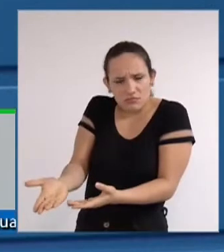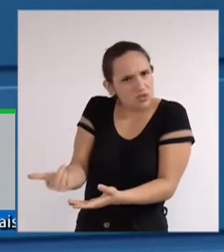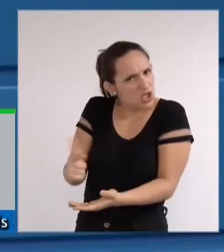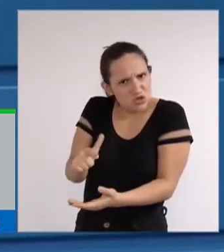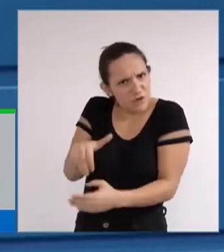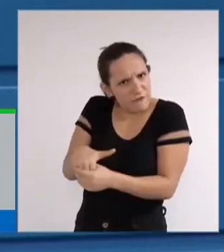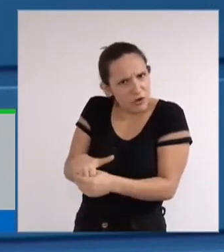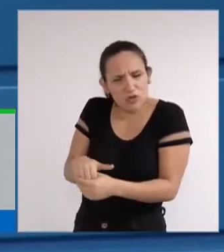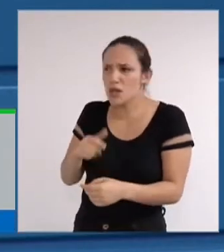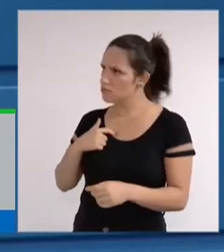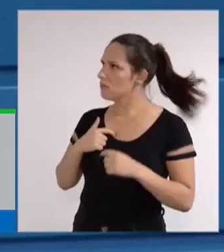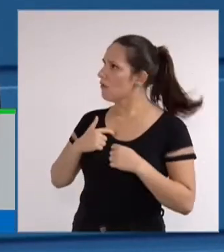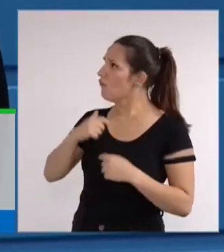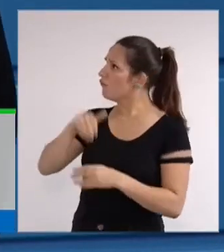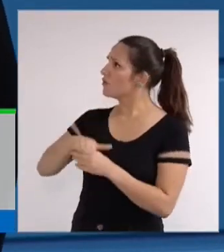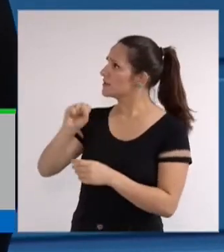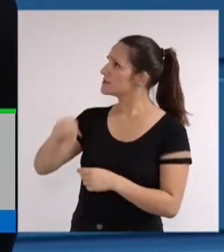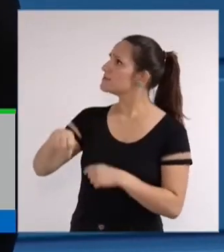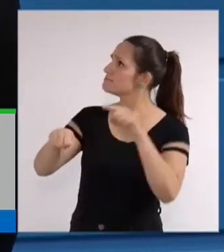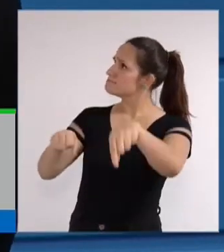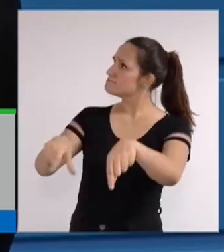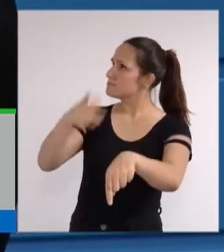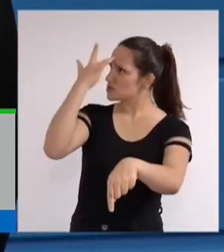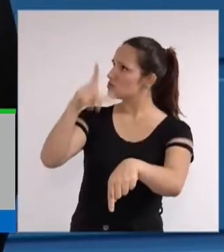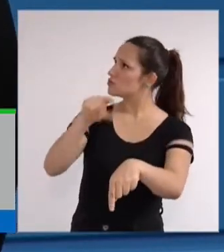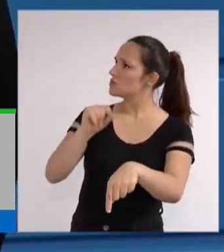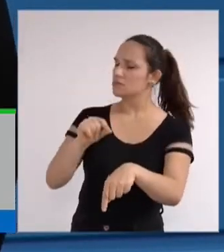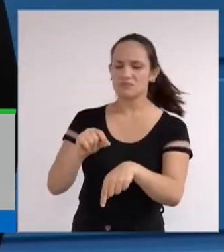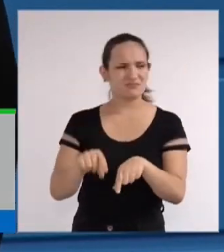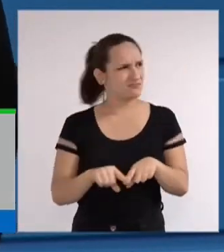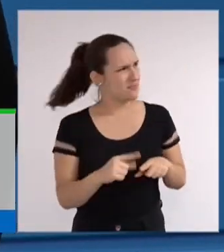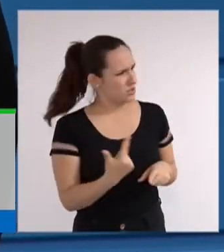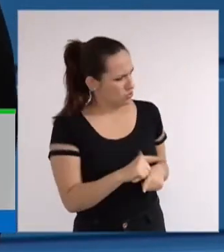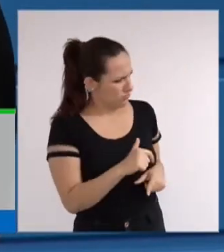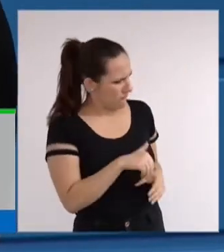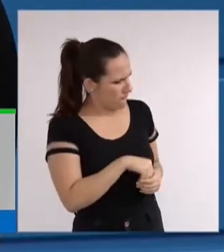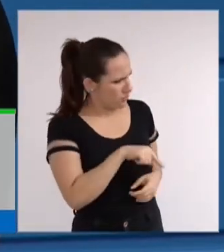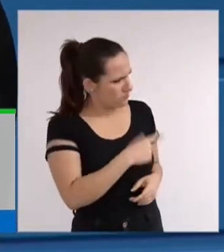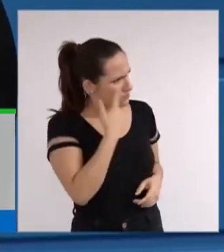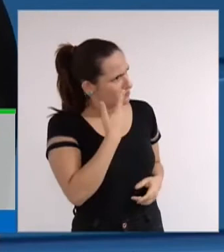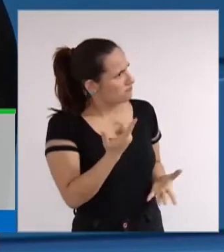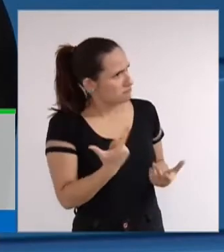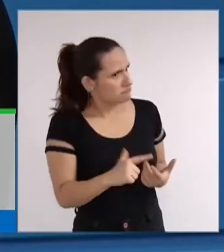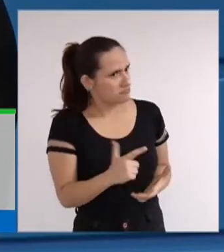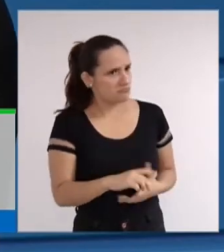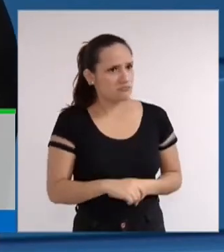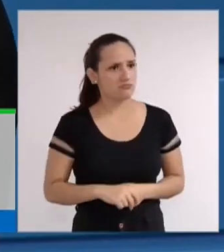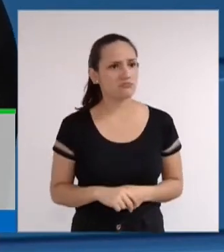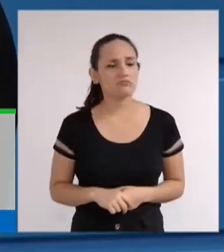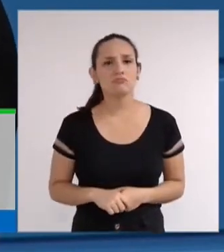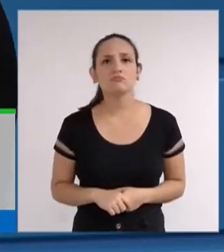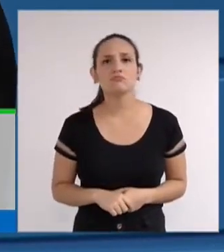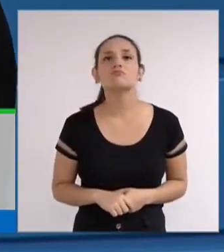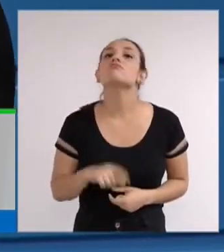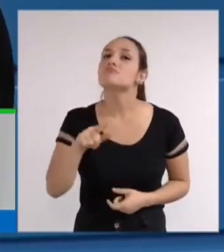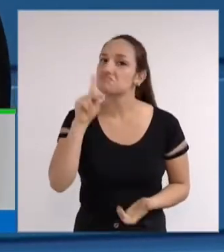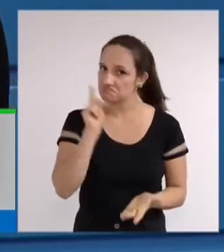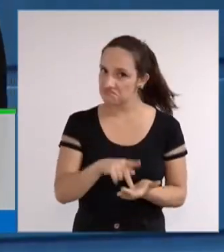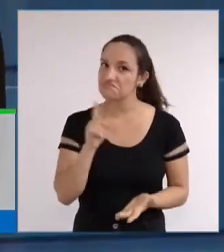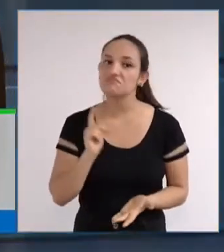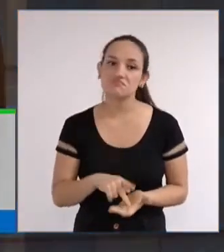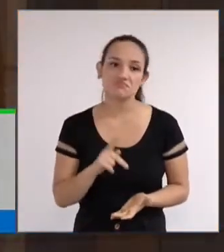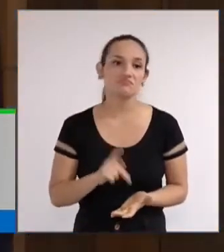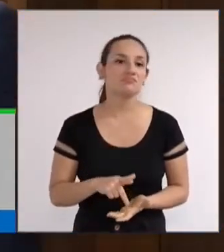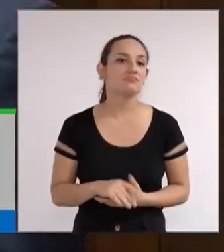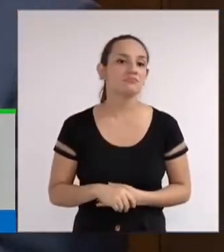votos não apareceram. Então, existe todo esse problema, né? Isso é real,